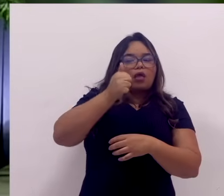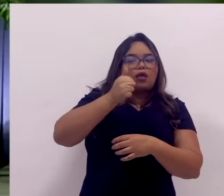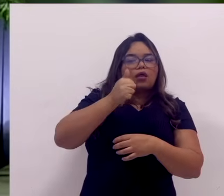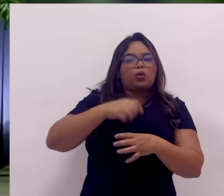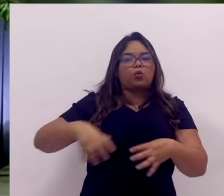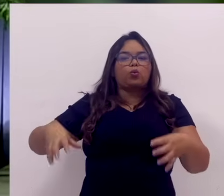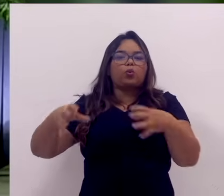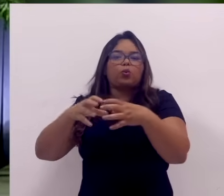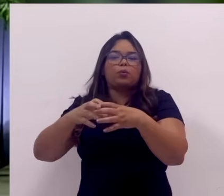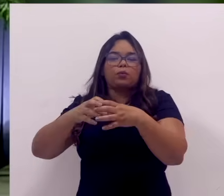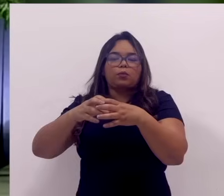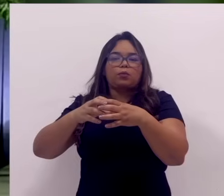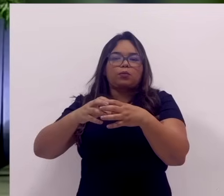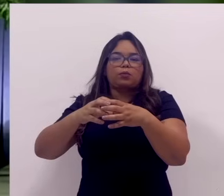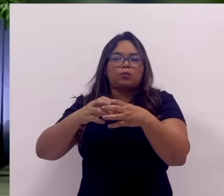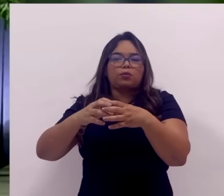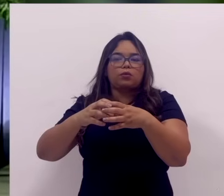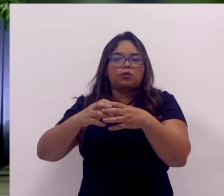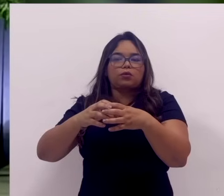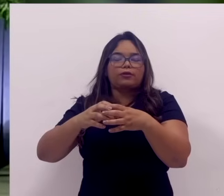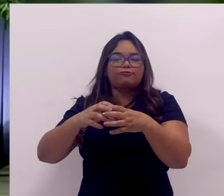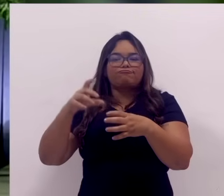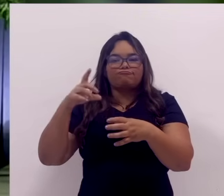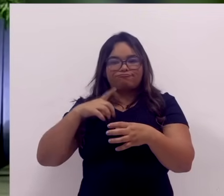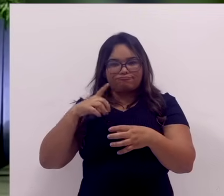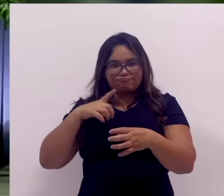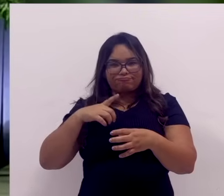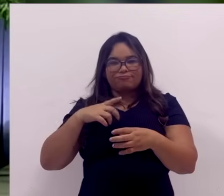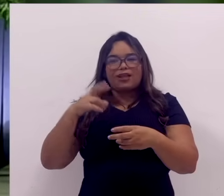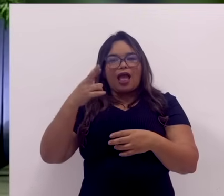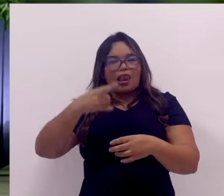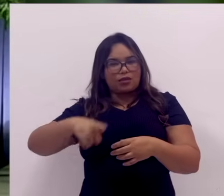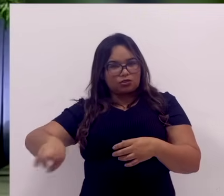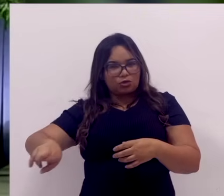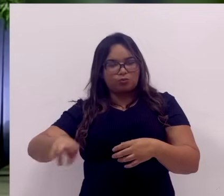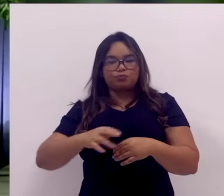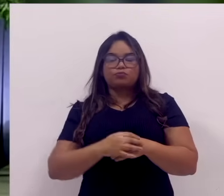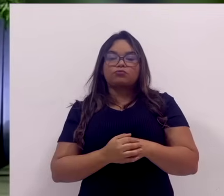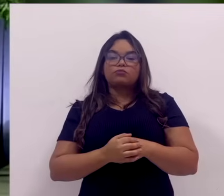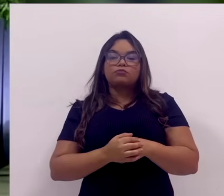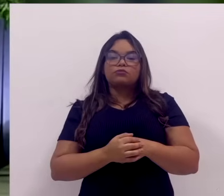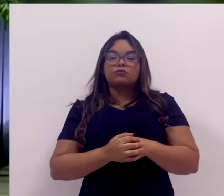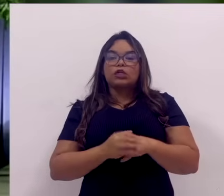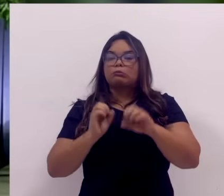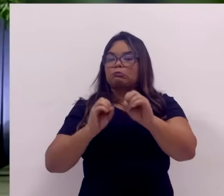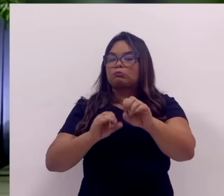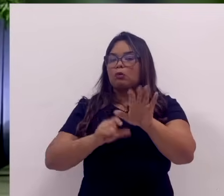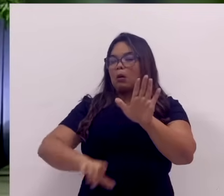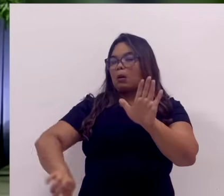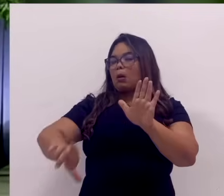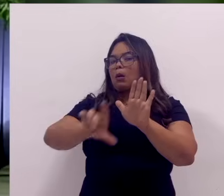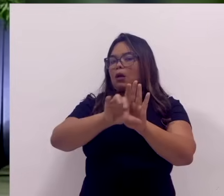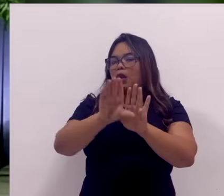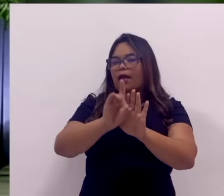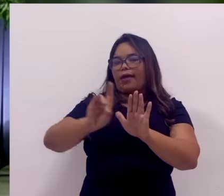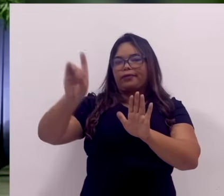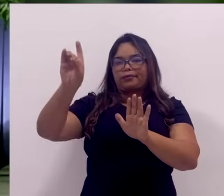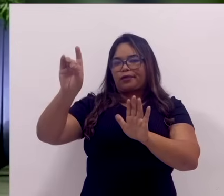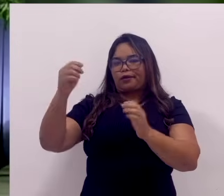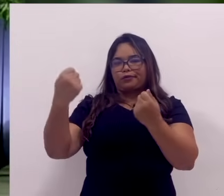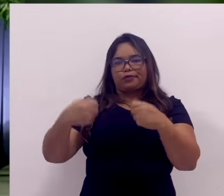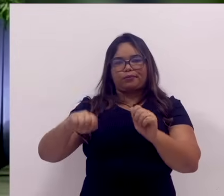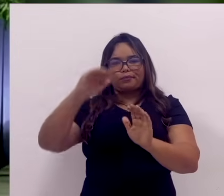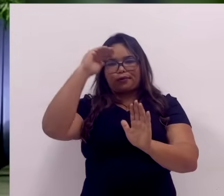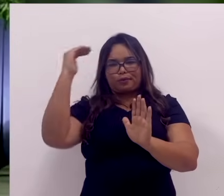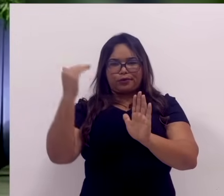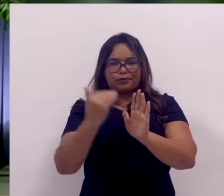um grupo que ensinava, uma seita gnóstica, que ensinava que a lei de Deus não se aplicava ao homem carnal, porque o